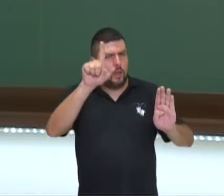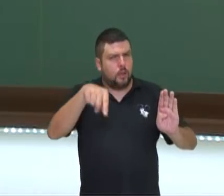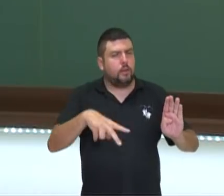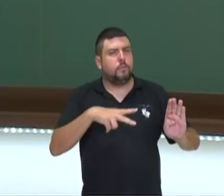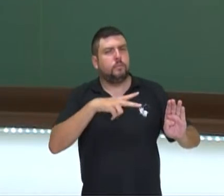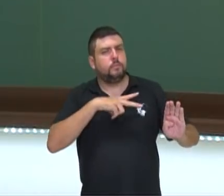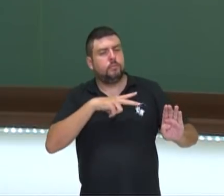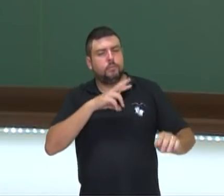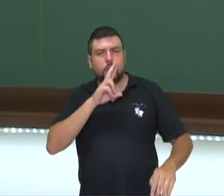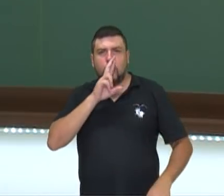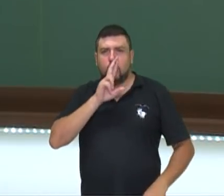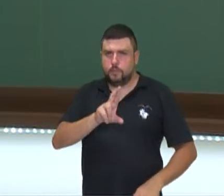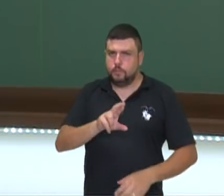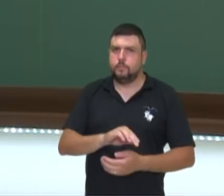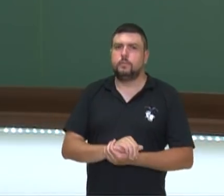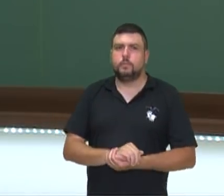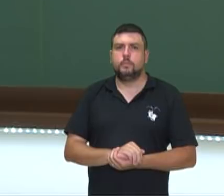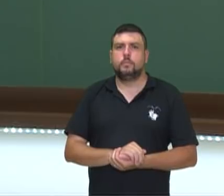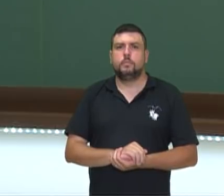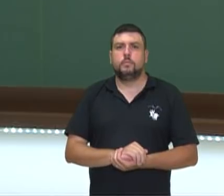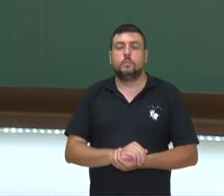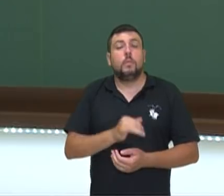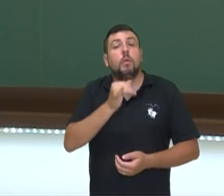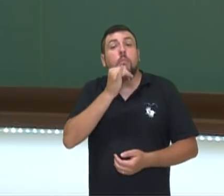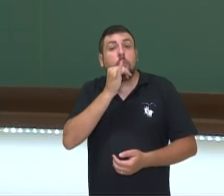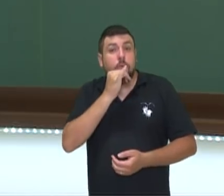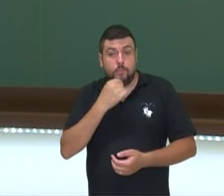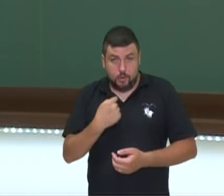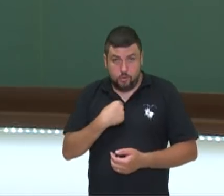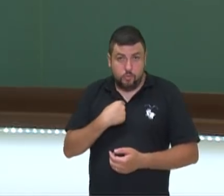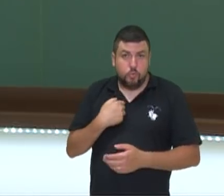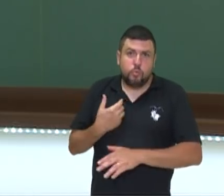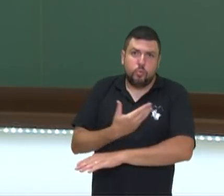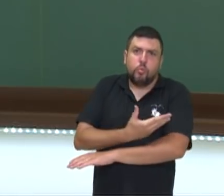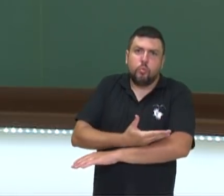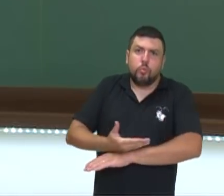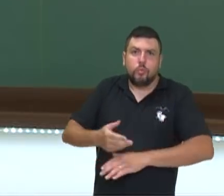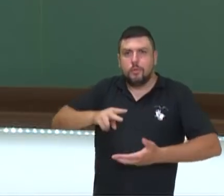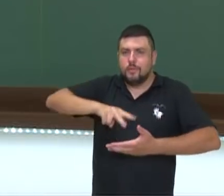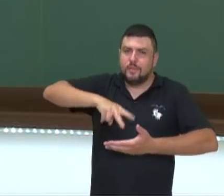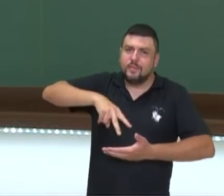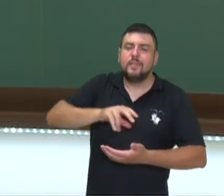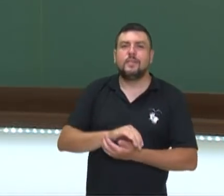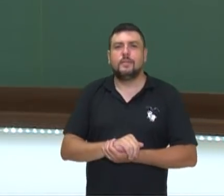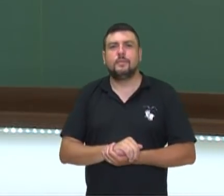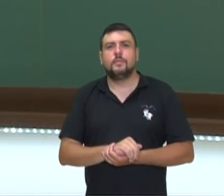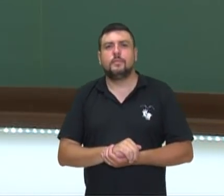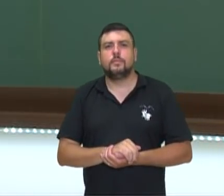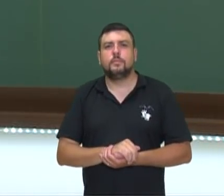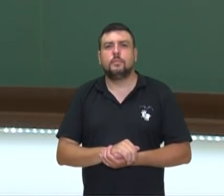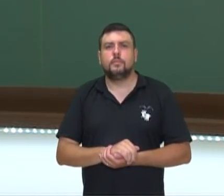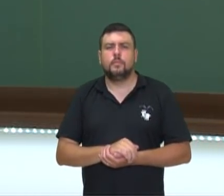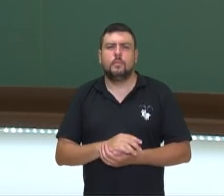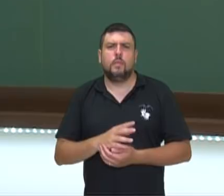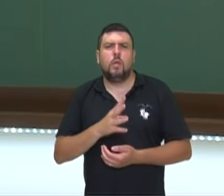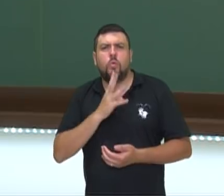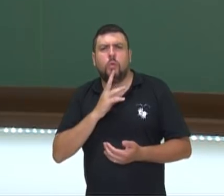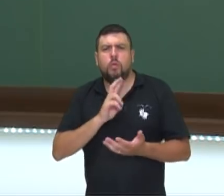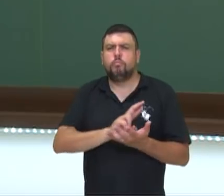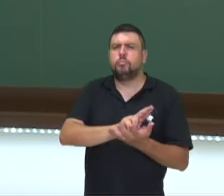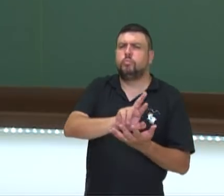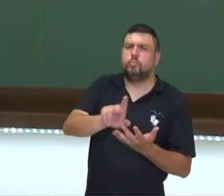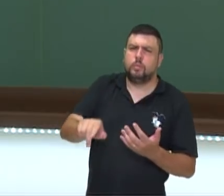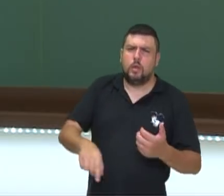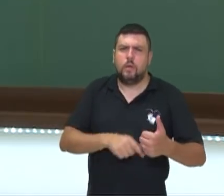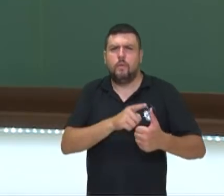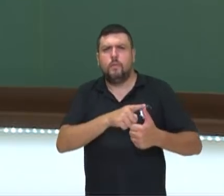aqui, ó, resposta pessoal. Por exemplo, eu costumo ler, então eu colocaria aqui sim na letra A. Eu conheço várias, olha, da Turma da Mônica,